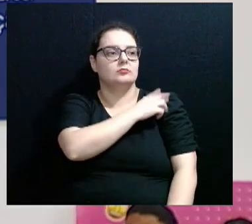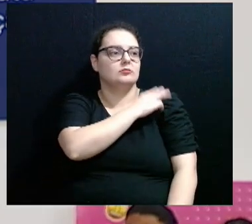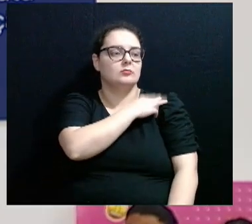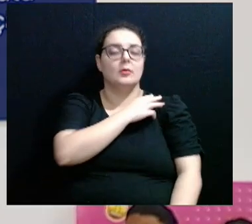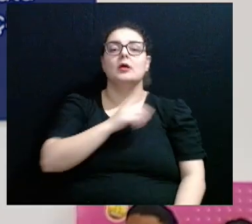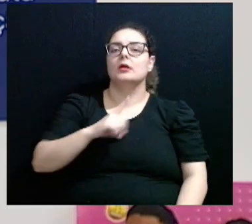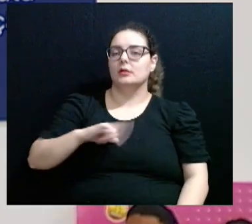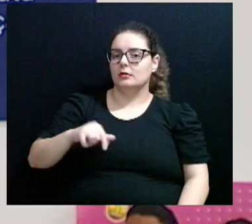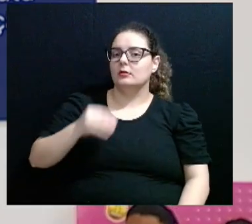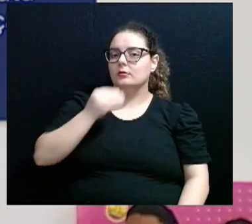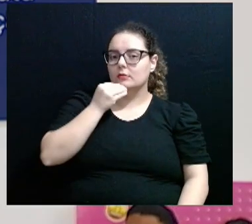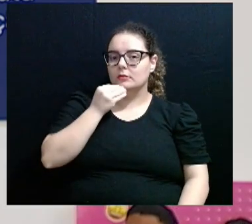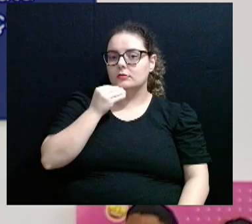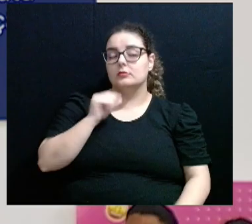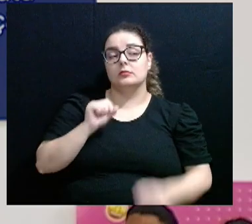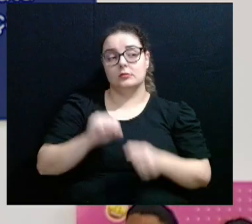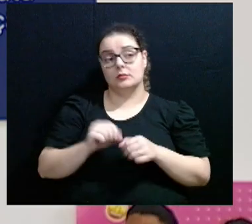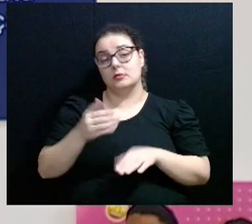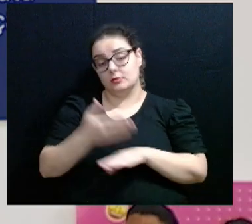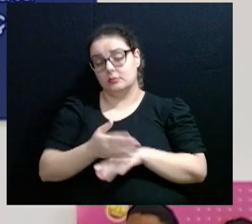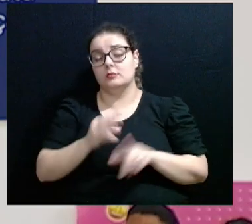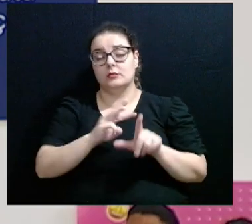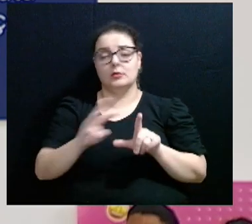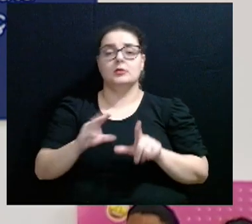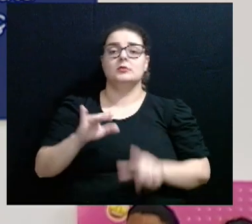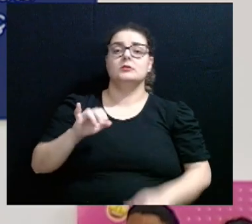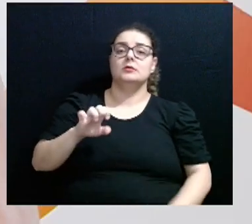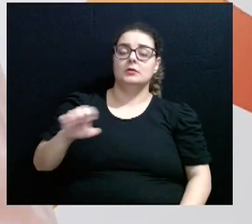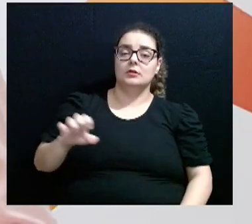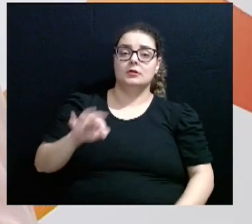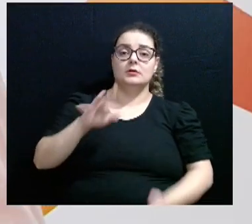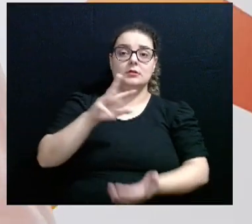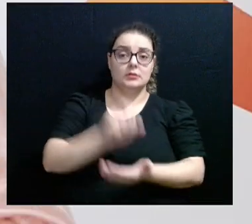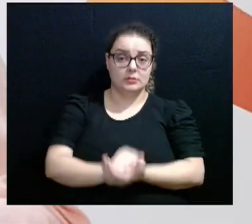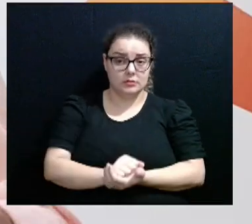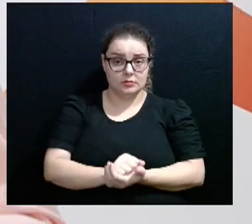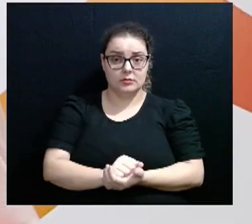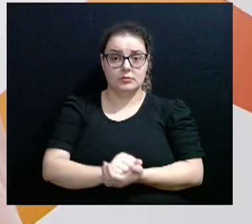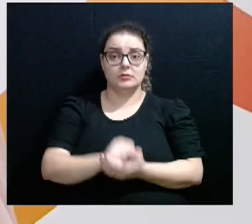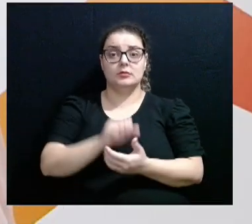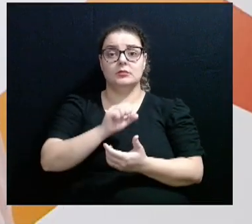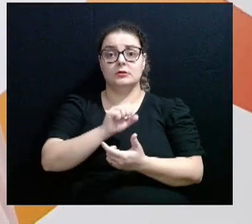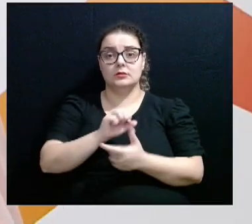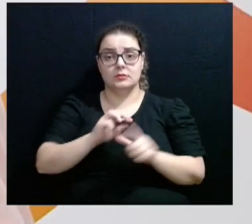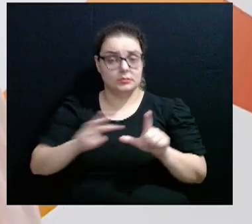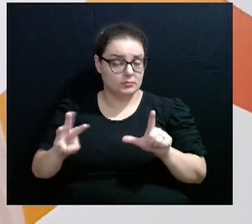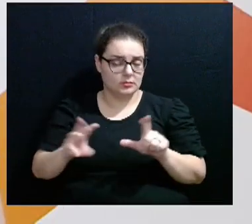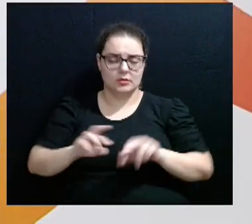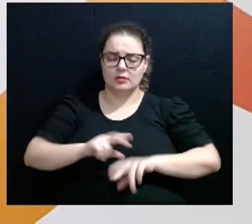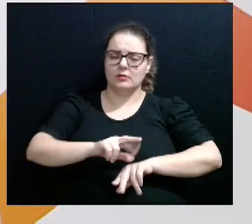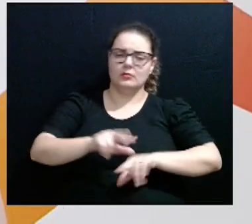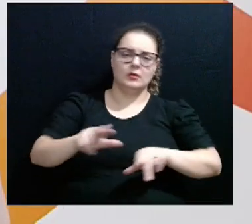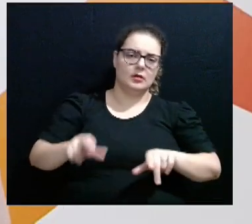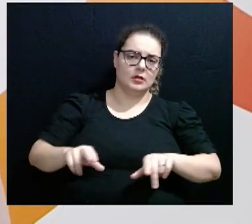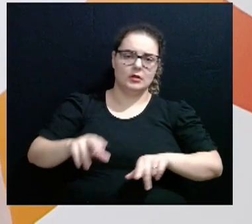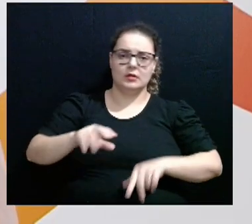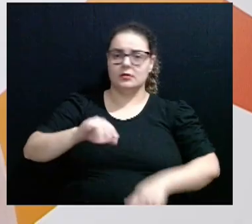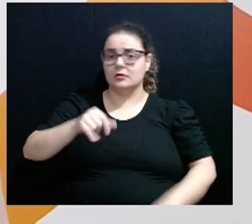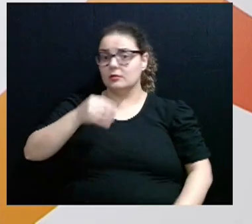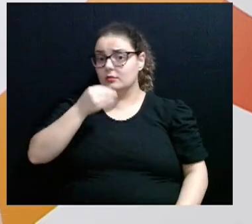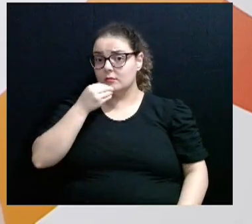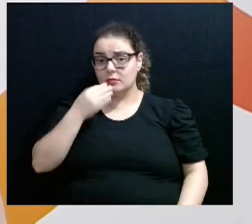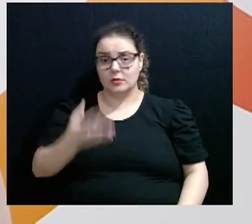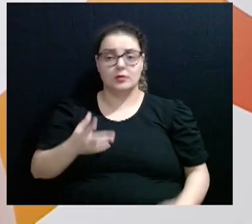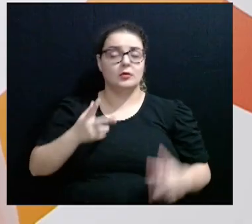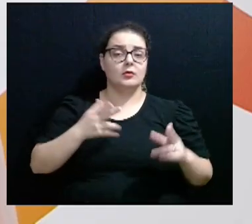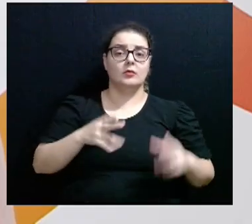faz isso? Acessa o portal do CIE, se cadastra dentro do portal do CIE, lá tem diversas oportunidades para você, de acordo com a sua